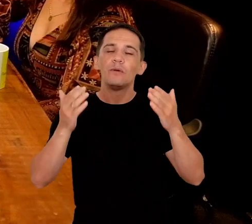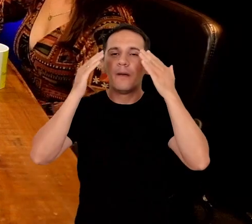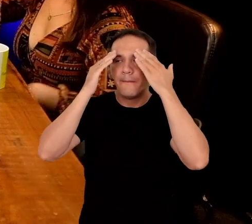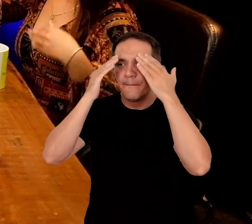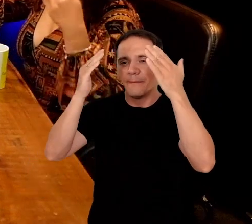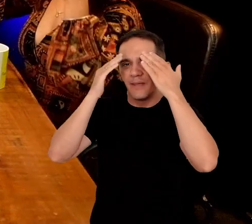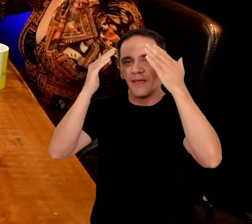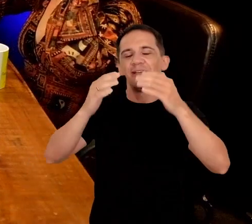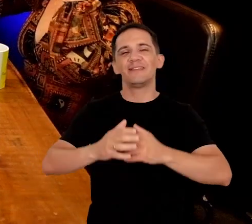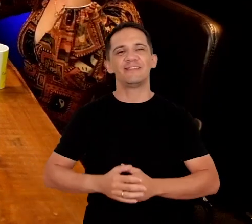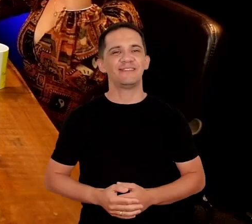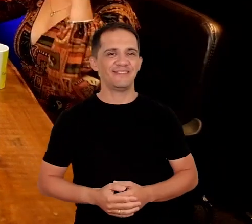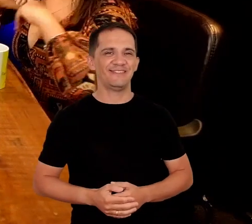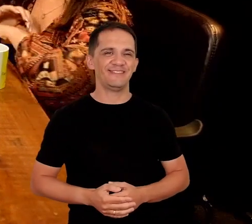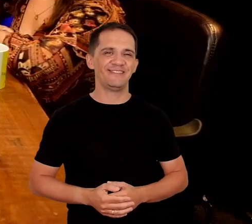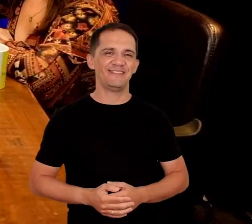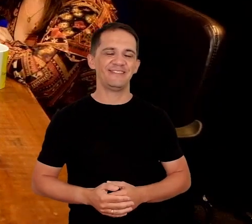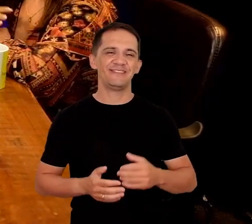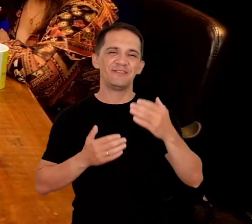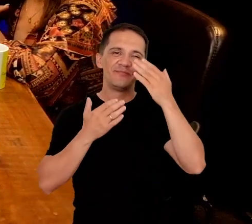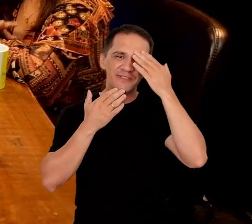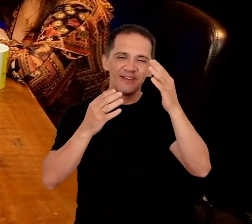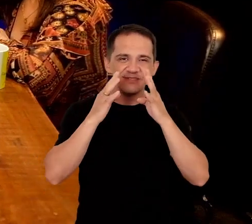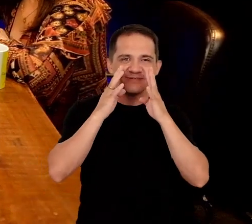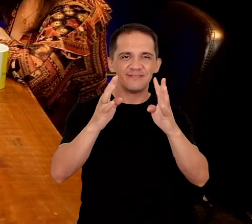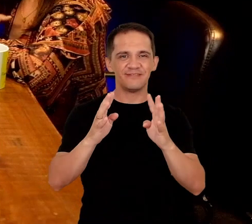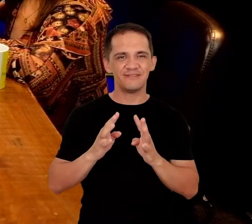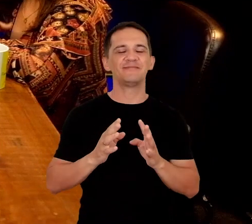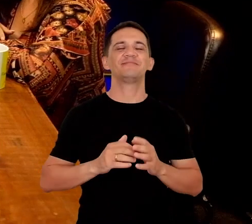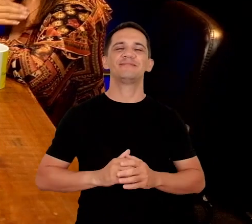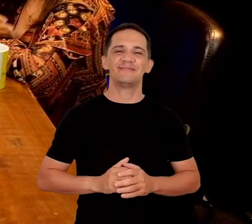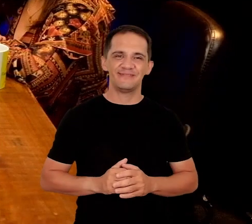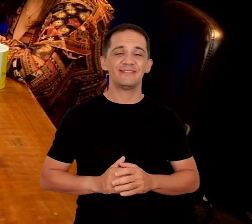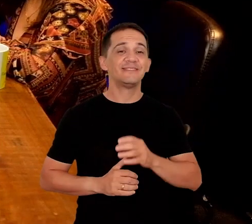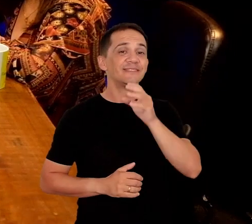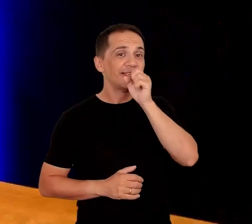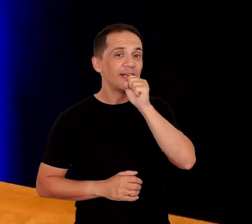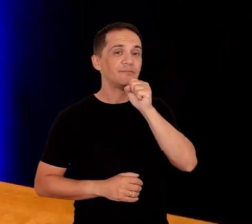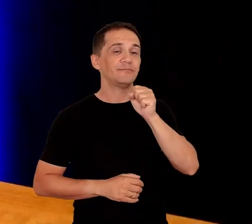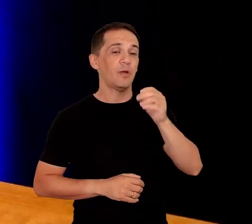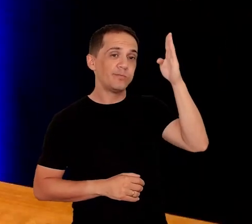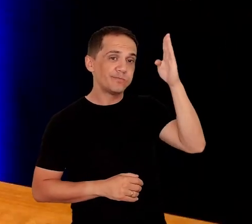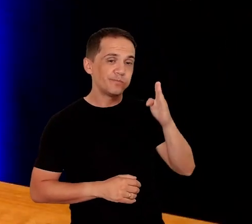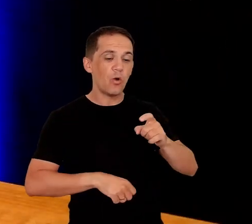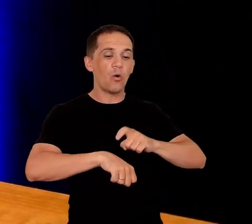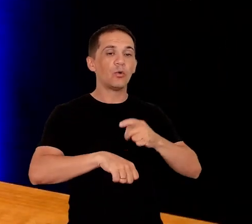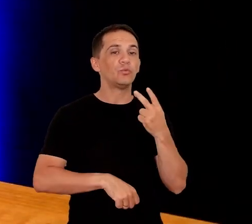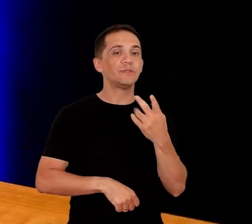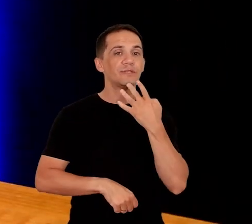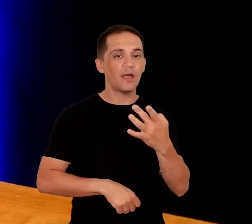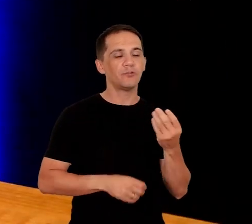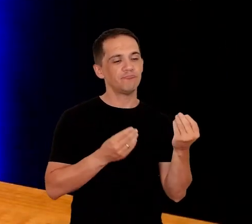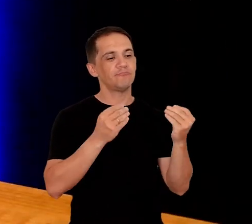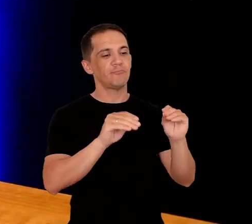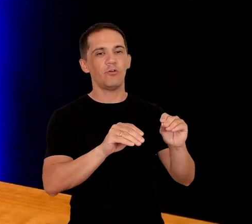beijo. Um beijo, tchau. Obrigada. Então, muito obrigada, gente, por terem nos assistido, né? Todo sábado às 14 tem um